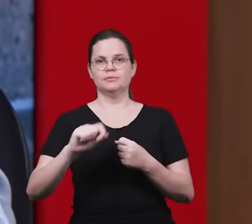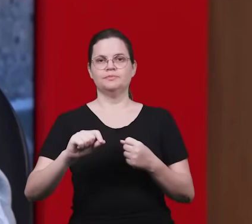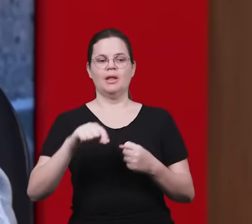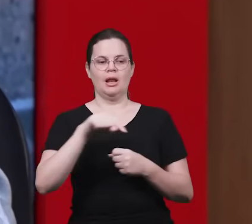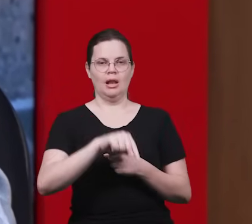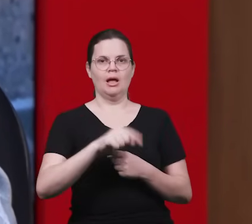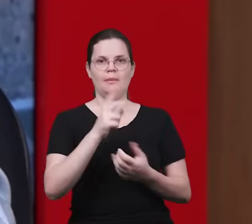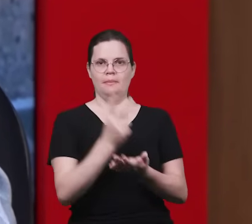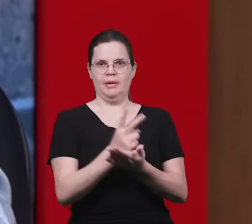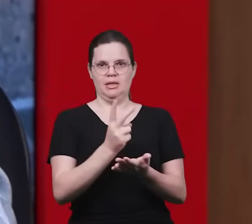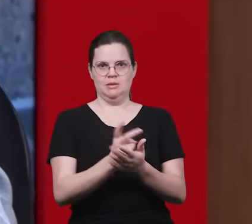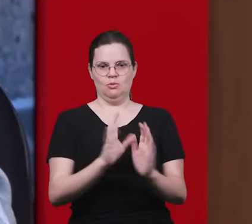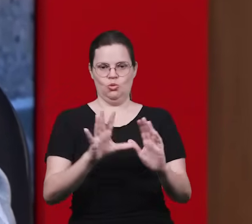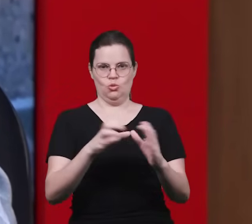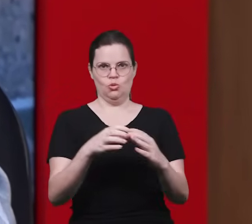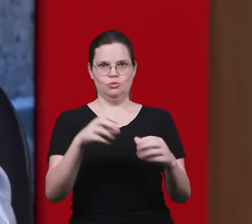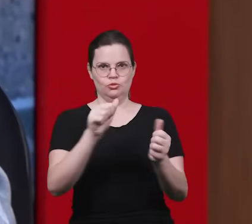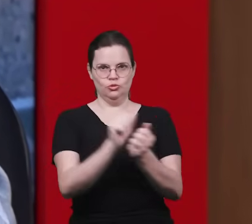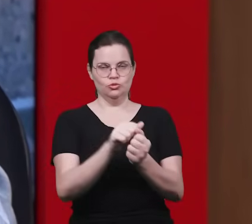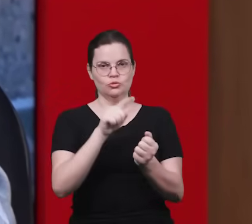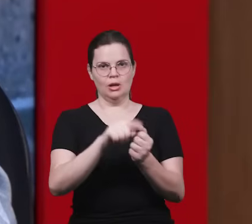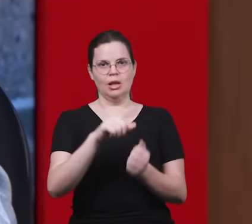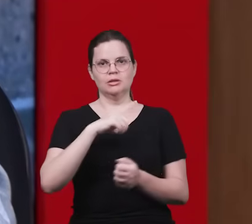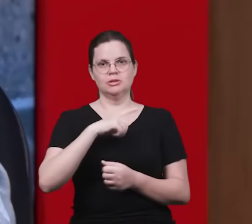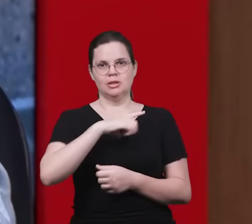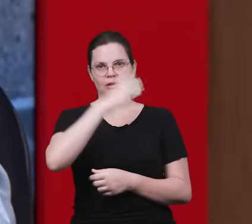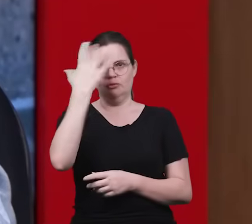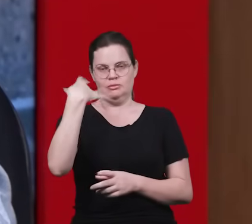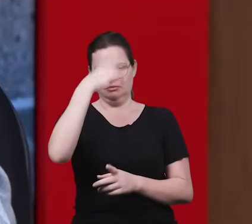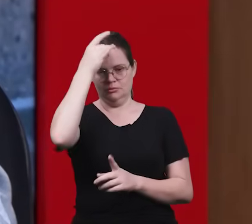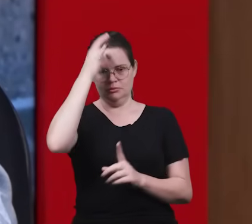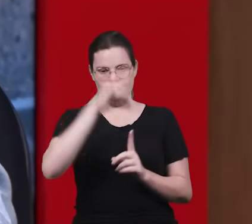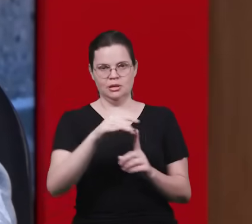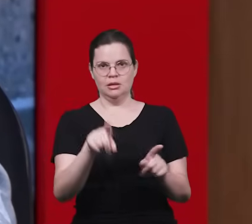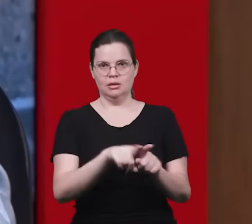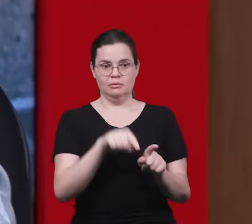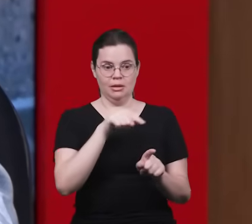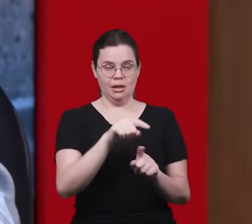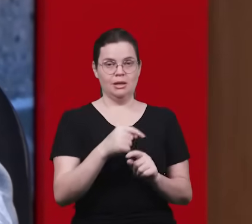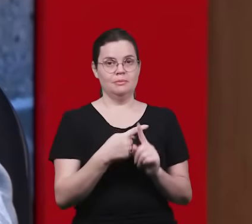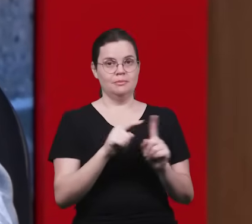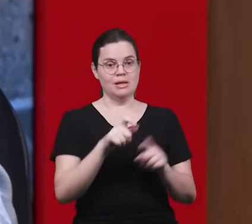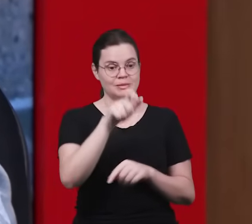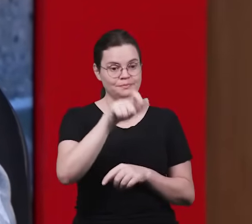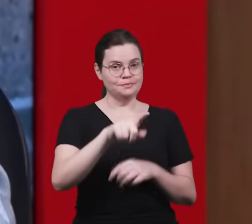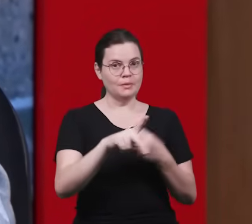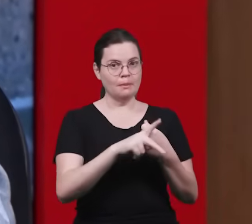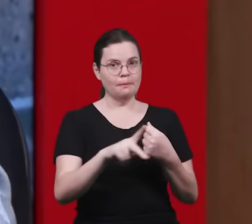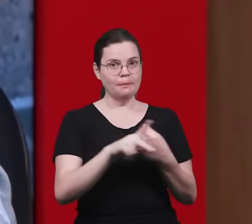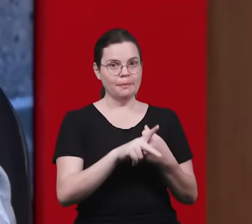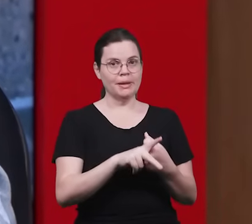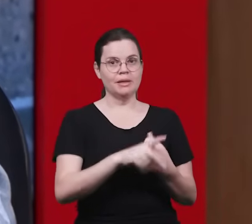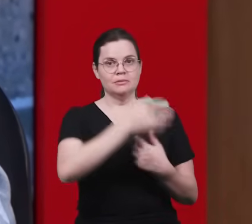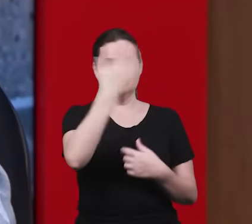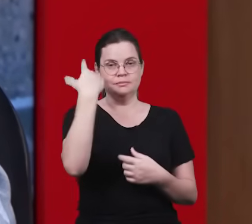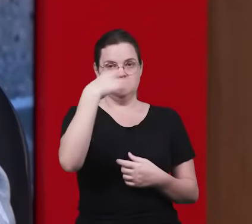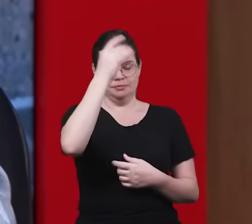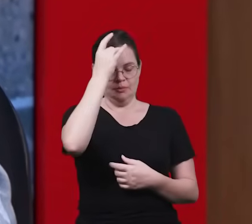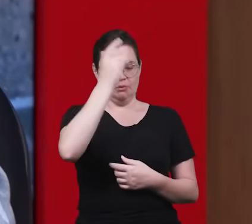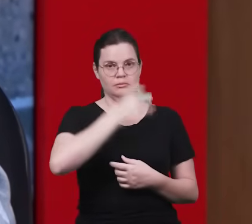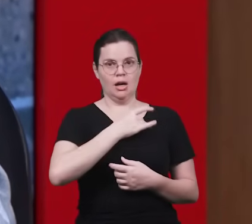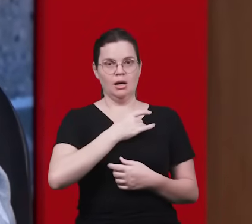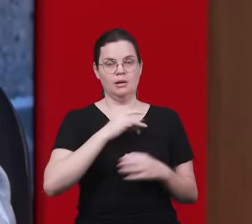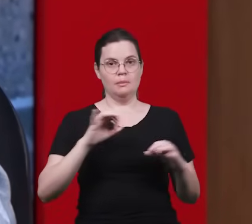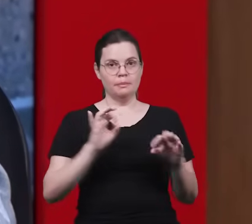quase 120 pessoas, todos foram batizados ali com o Espírito Santo. Mas quando Pedro recebe ali aquela bênção, ele